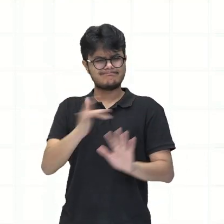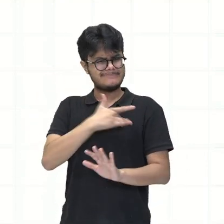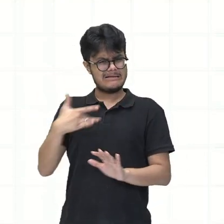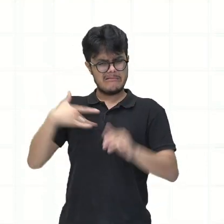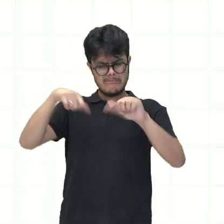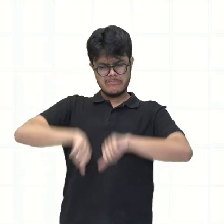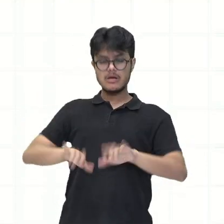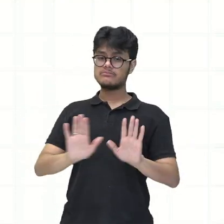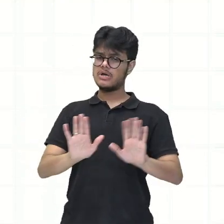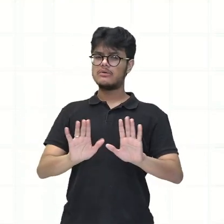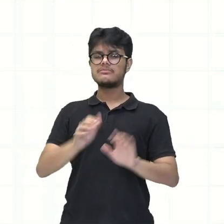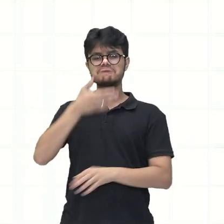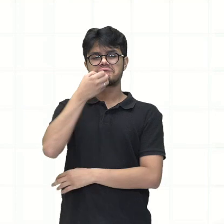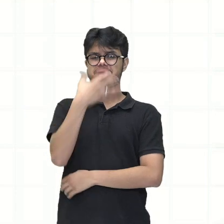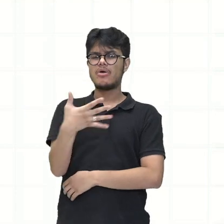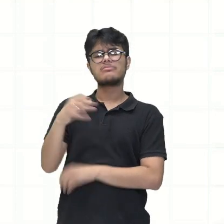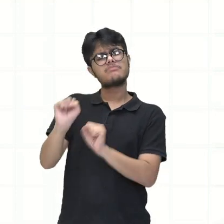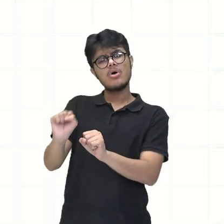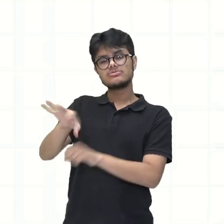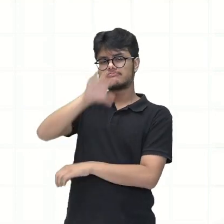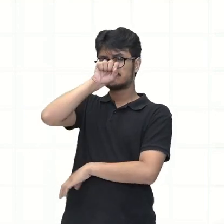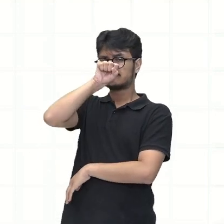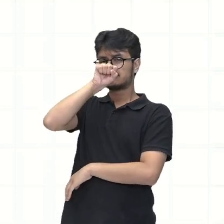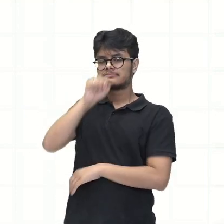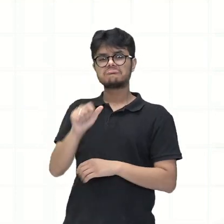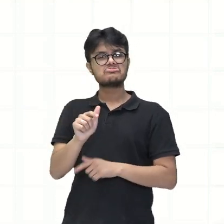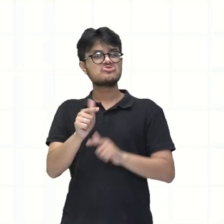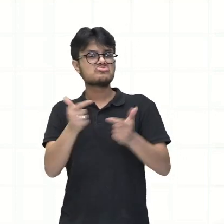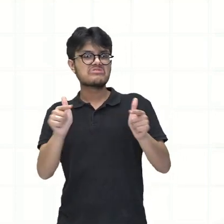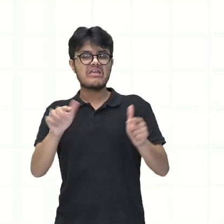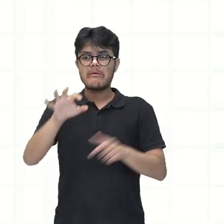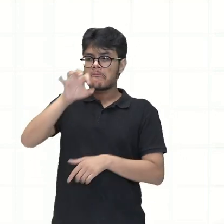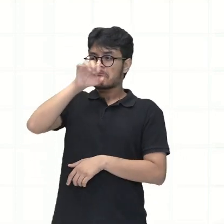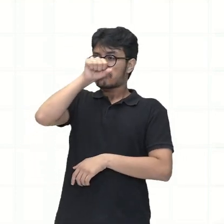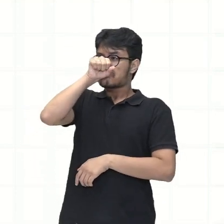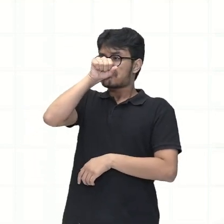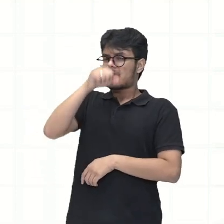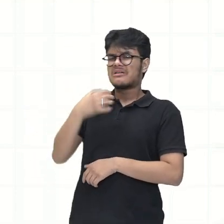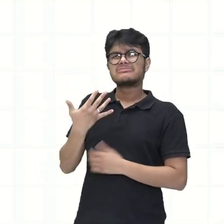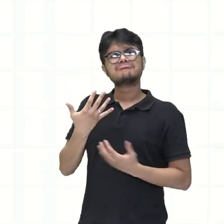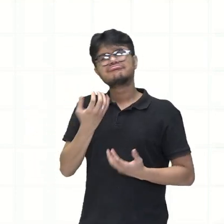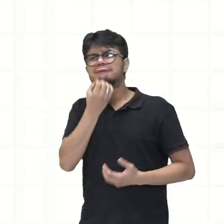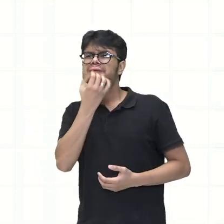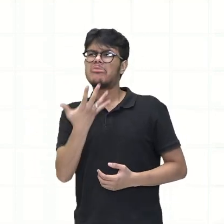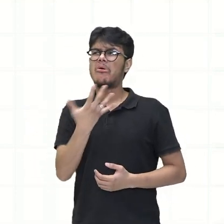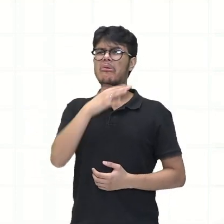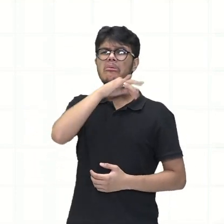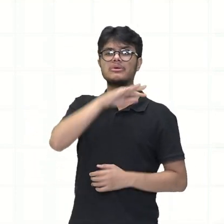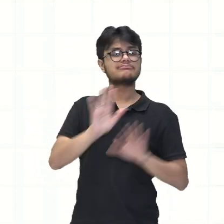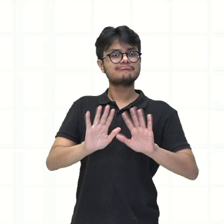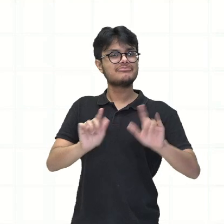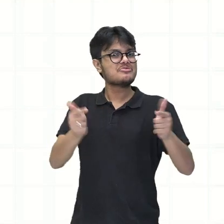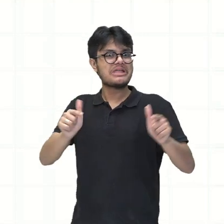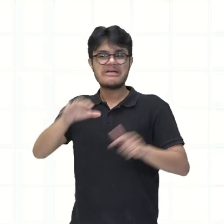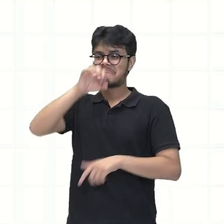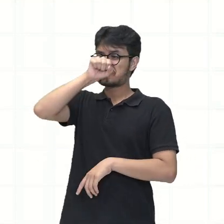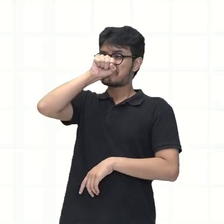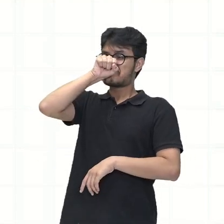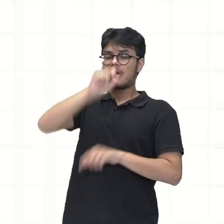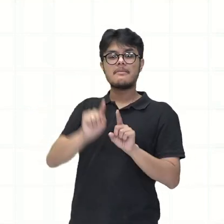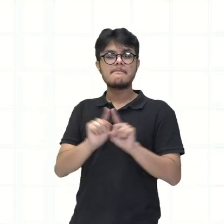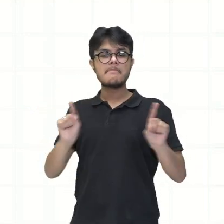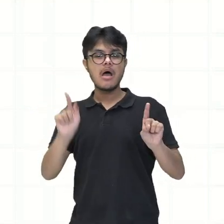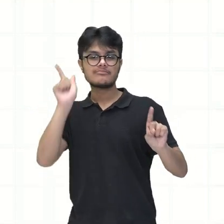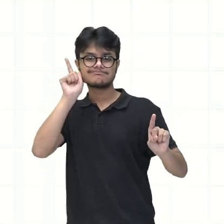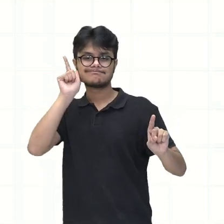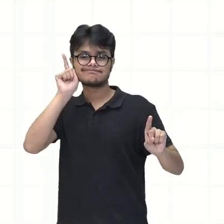algo positivo, né? Ele é inodoro, o que quer dizer que não tem cheiro, mas para que a gente consiga,